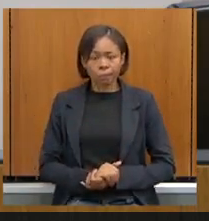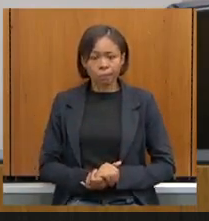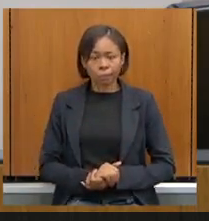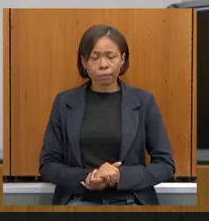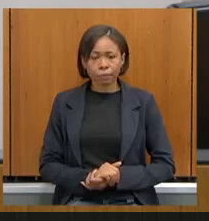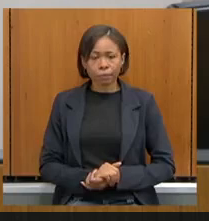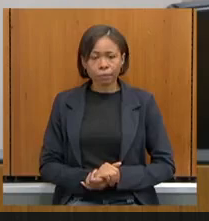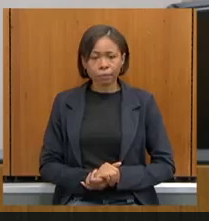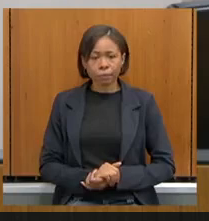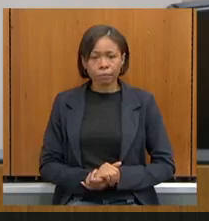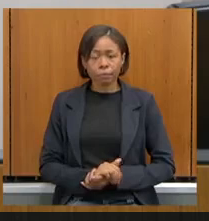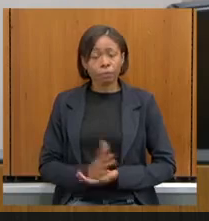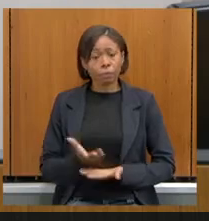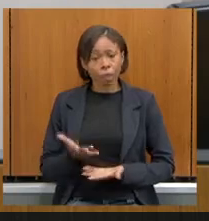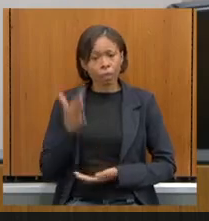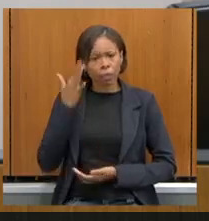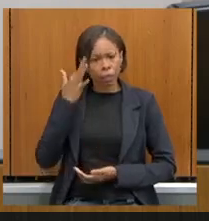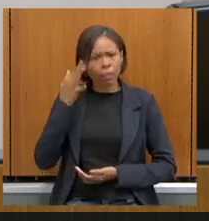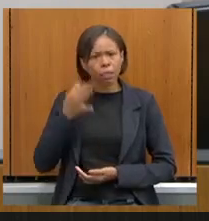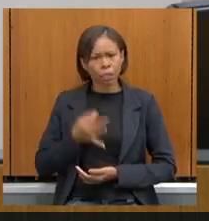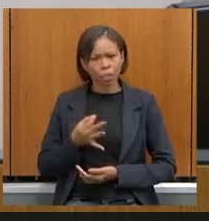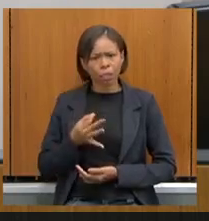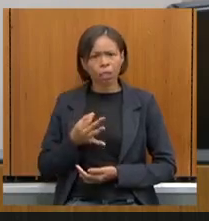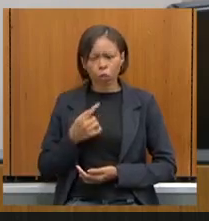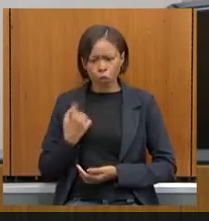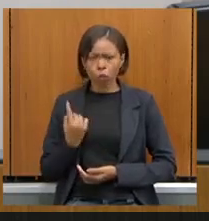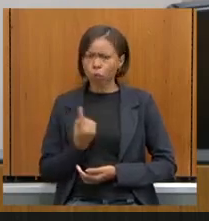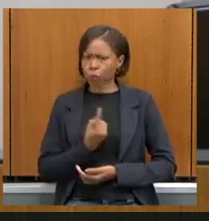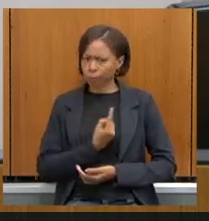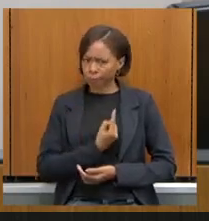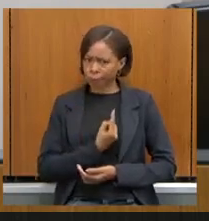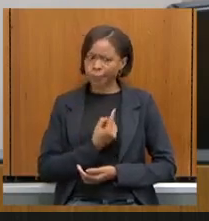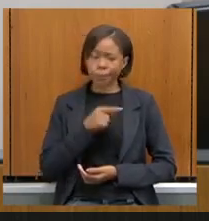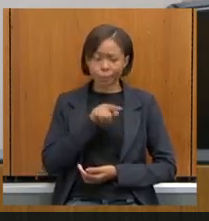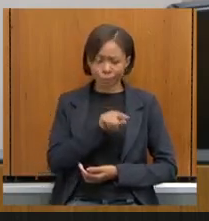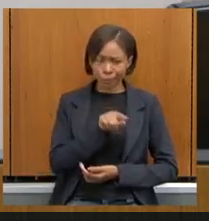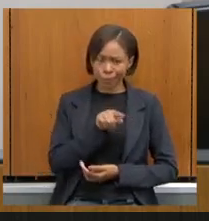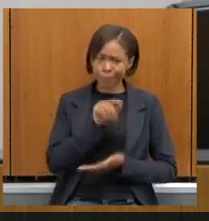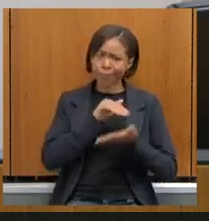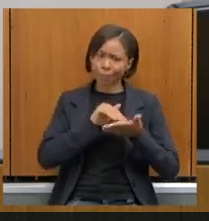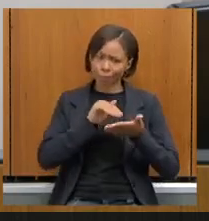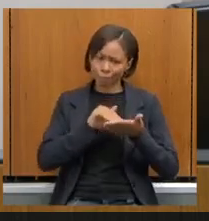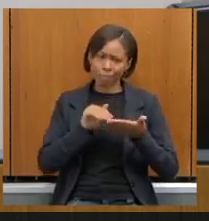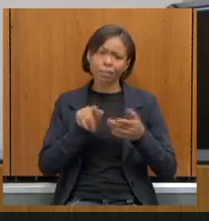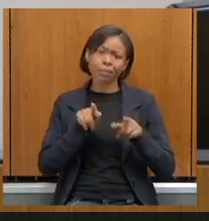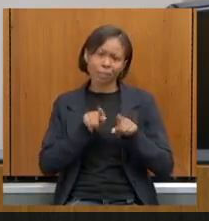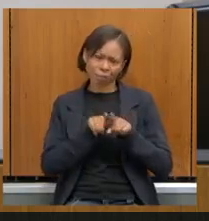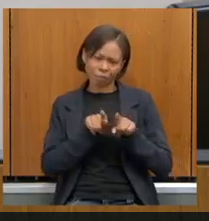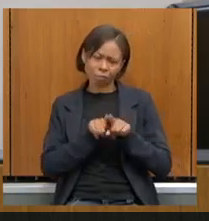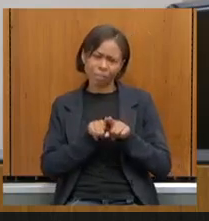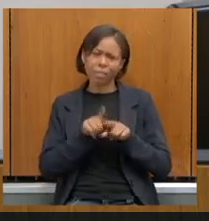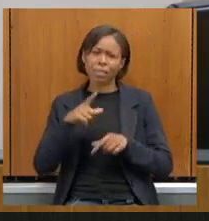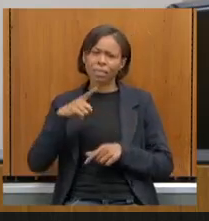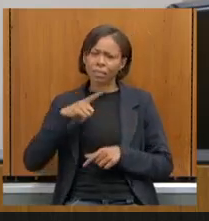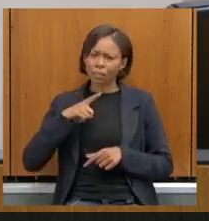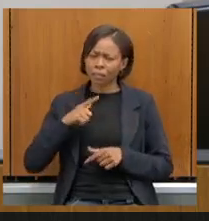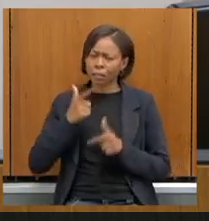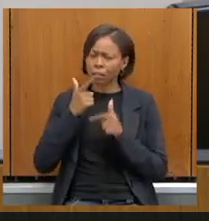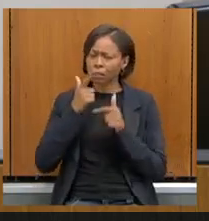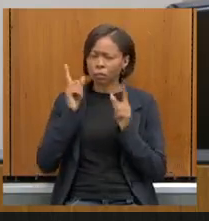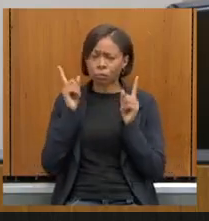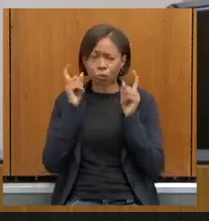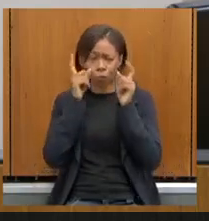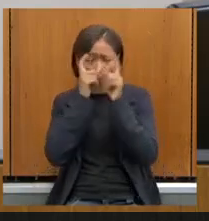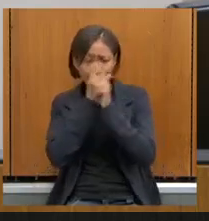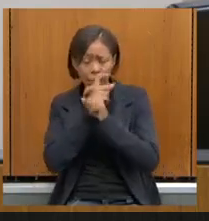com certeza, tanto nós como o senhor têm enfrentado grandes dificuldades, grandes desafios, mas sabemos, por